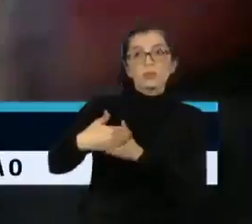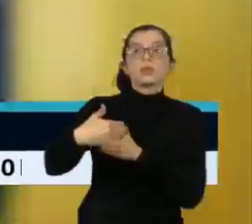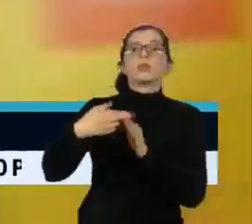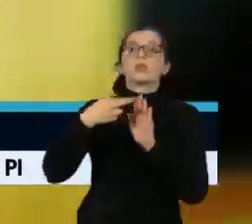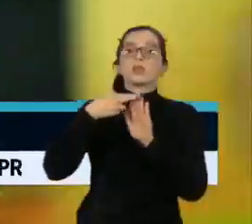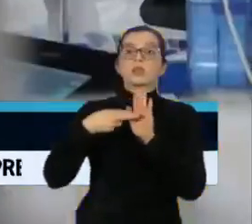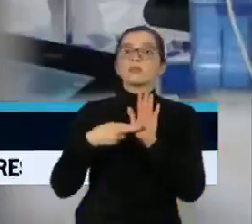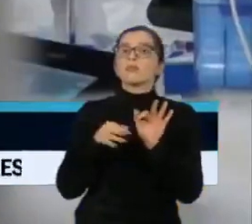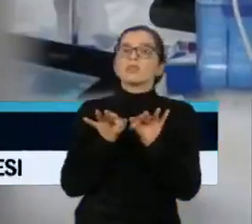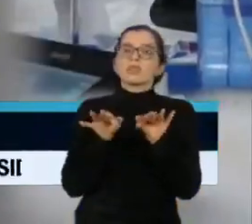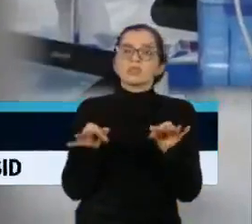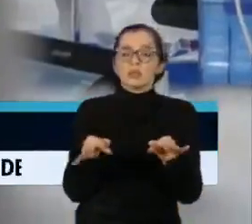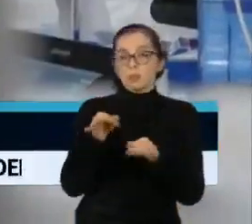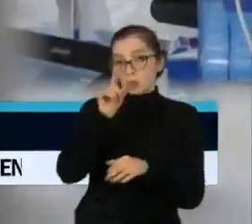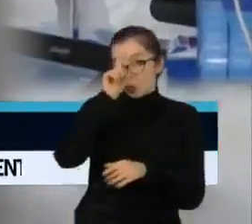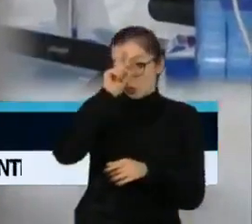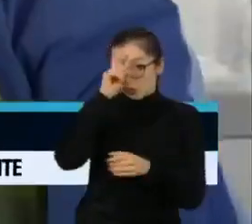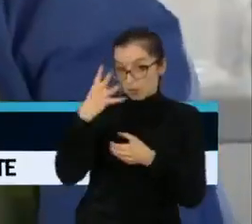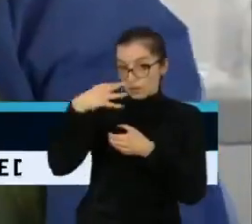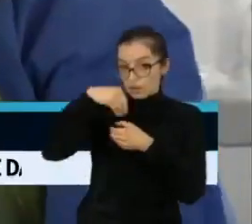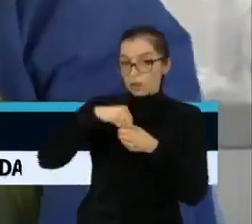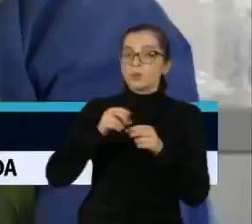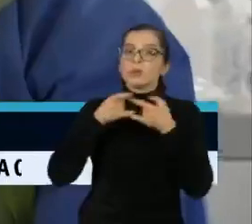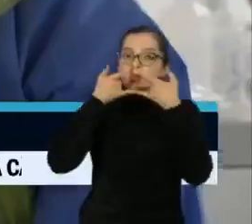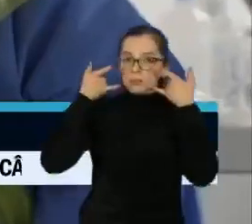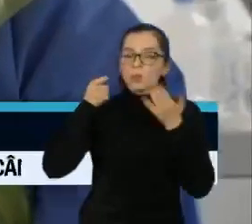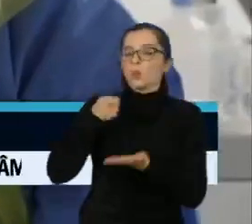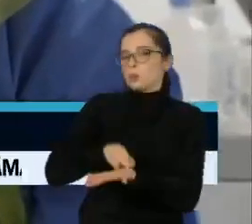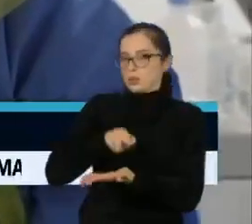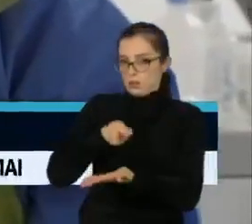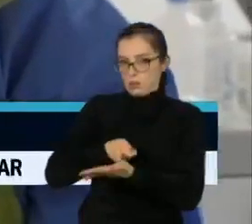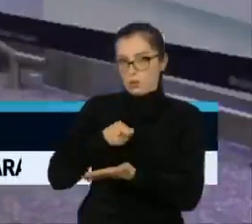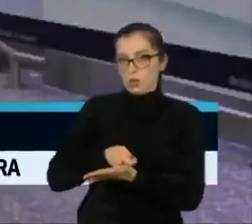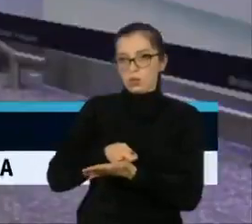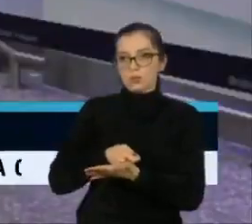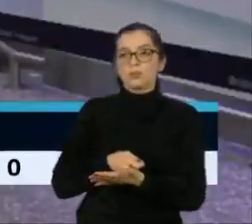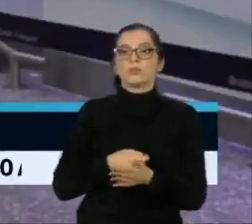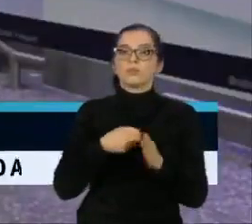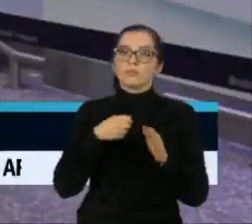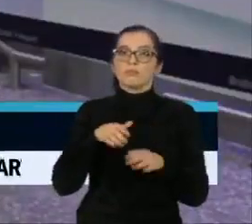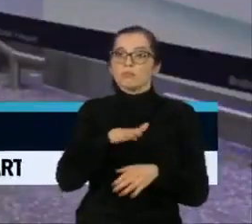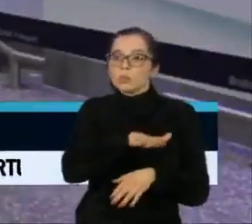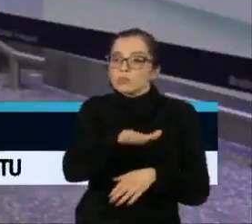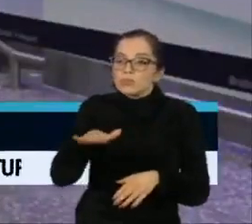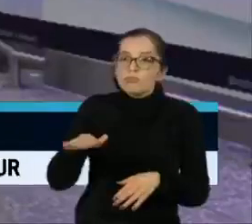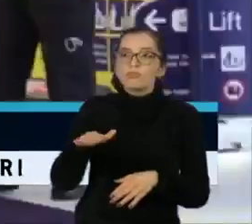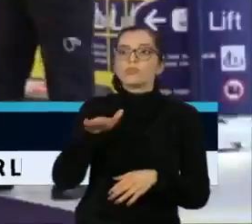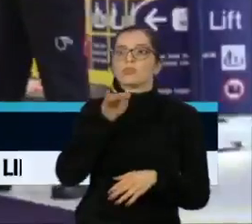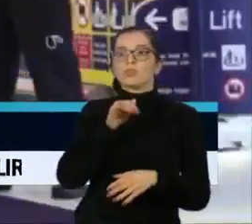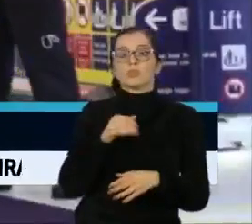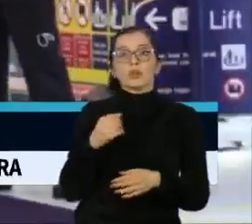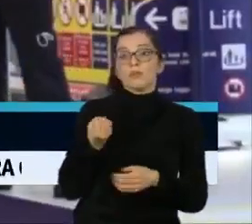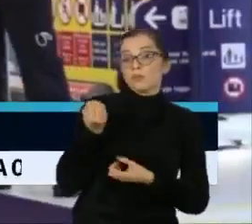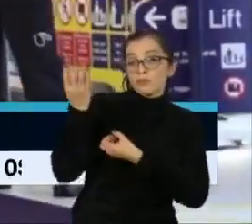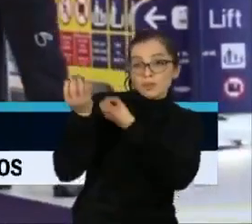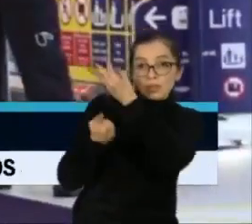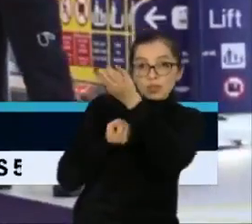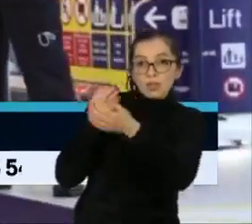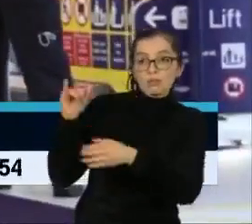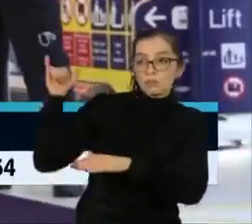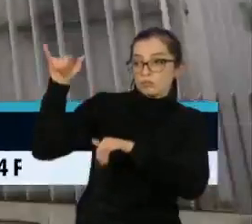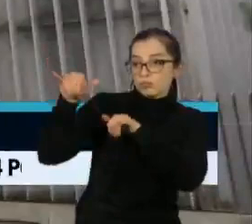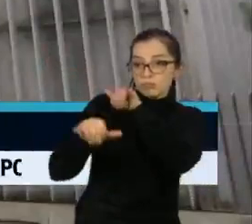em ambiente hospitalar ainda será obrigatório o uso de máscara e as medidas sanitárias de entrada e saída de Viajantes também